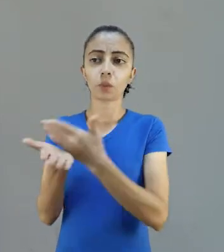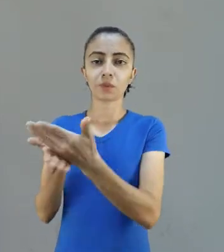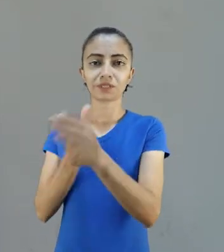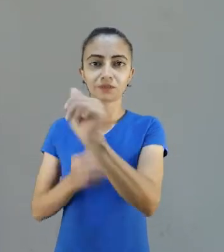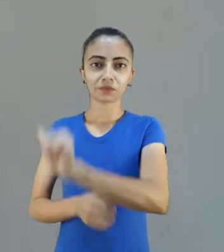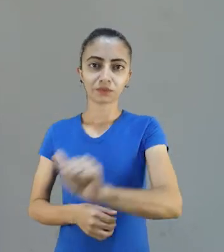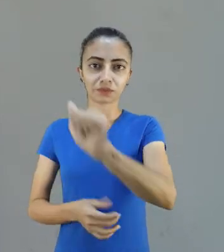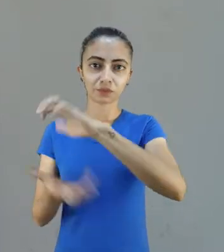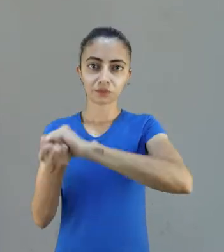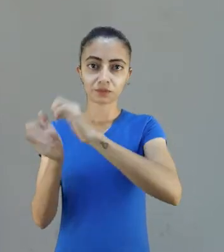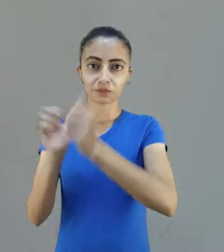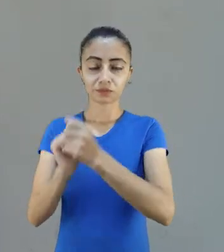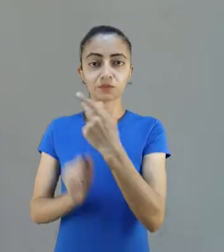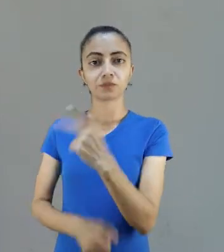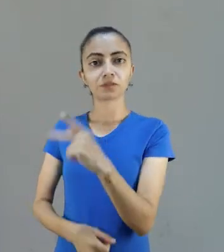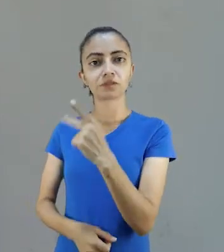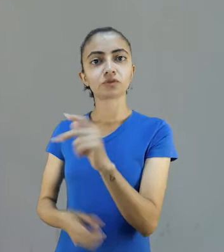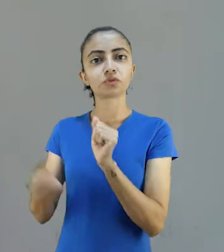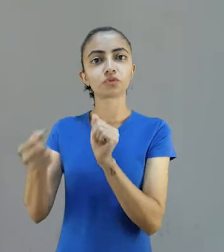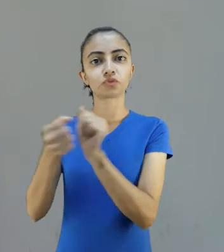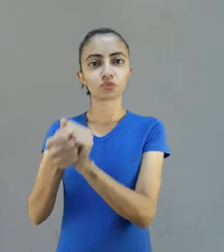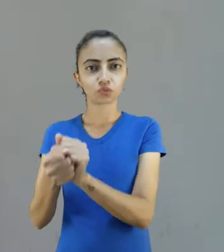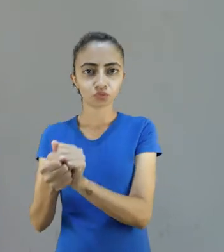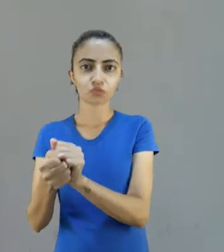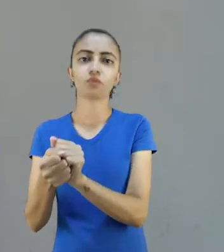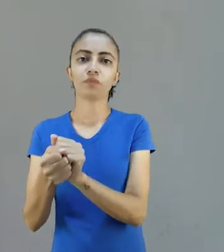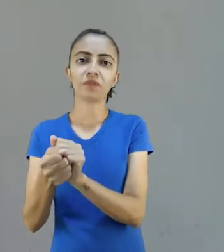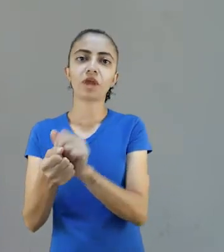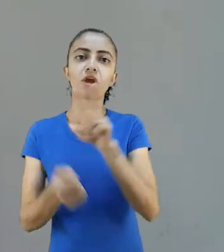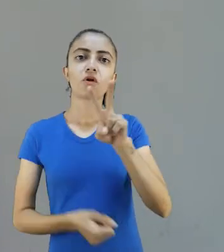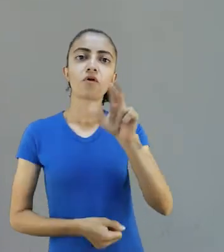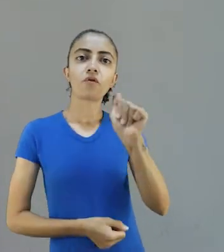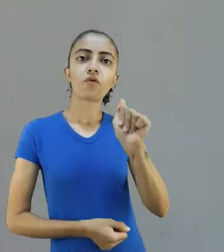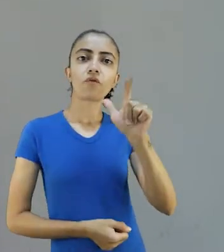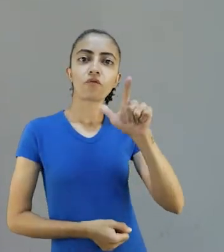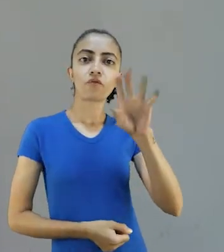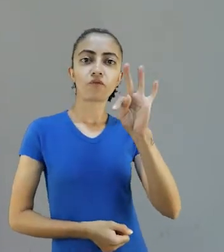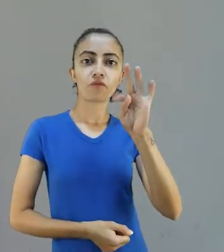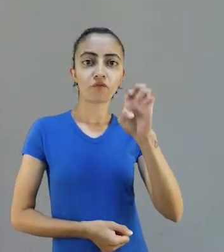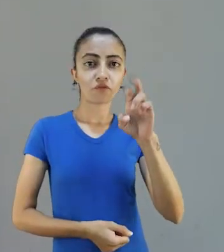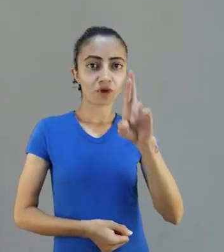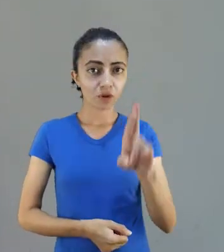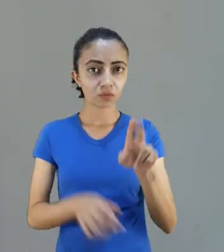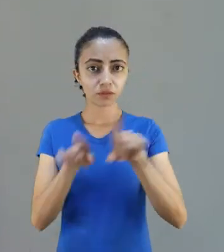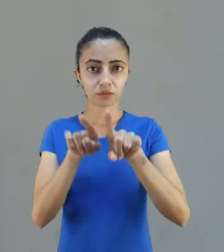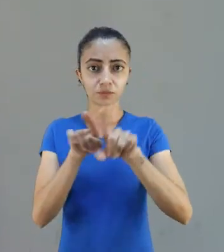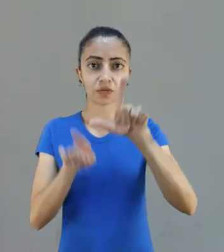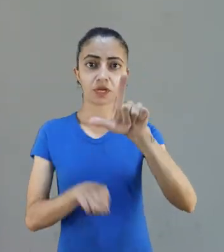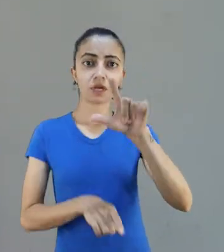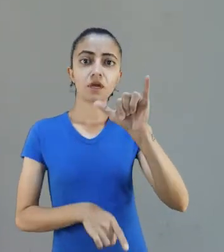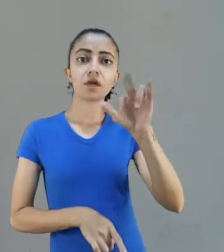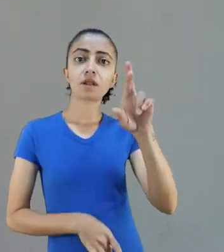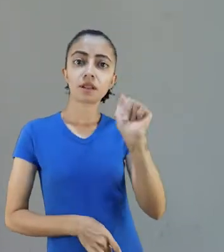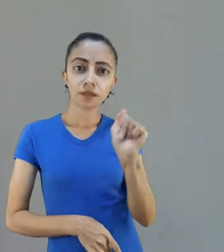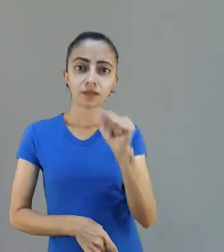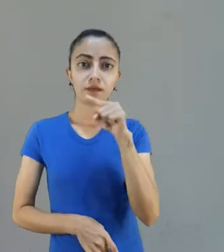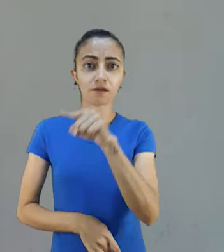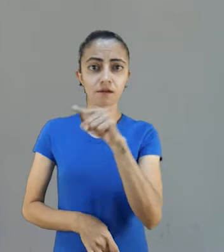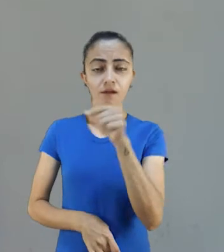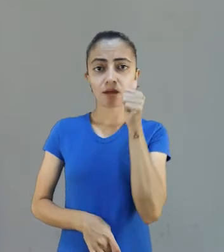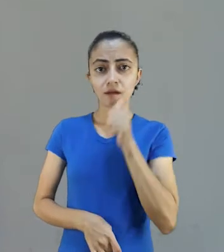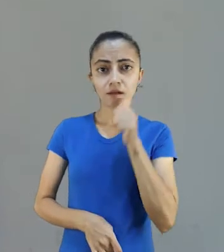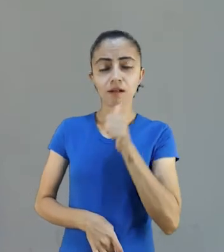de Planaltina, aprendendo com Lira e Walter Rodrigues Moraes Lira, que é a presidente da